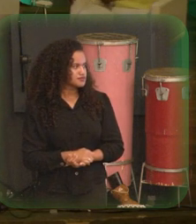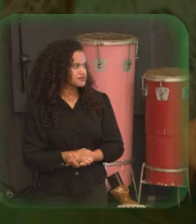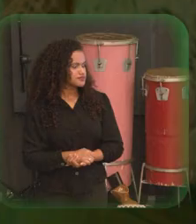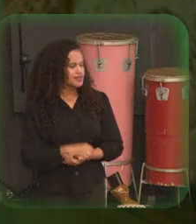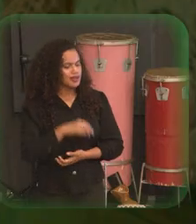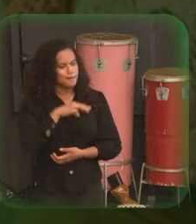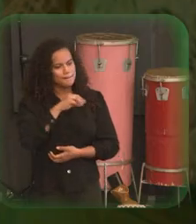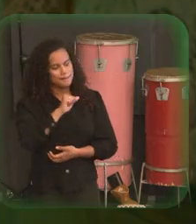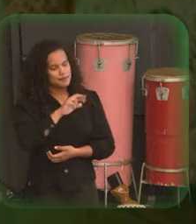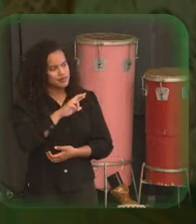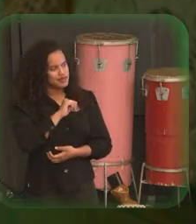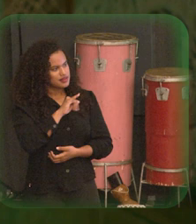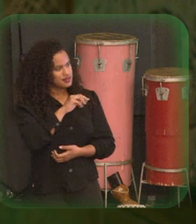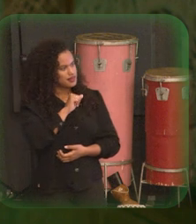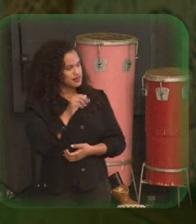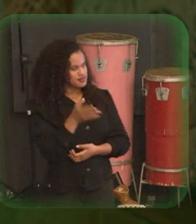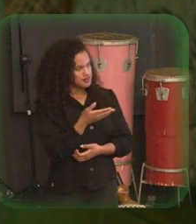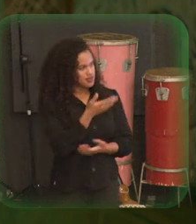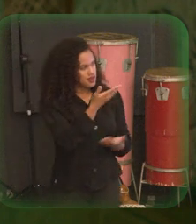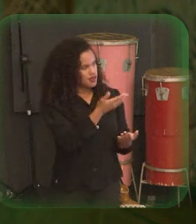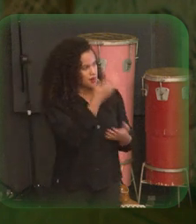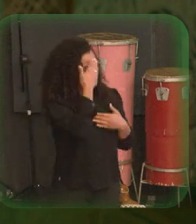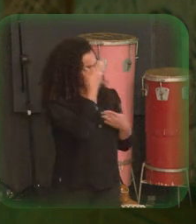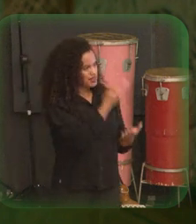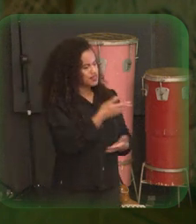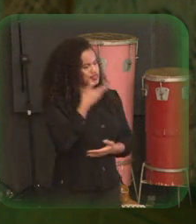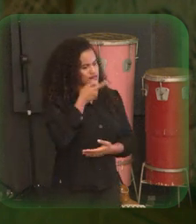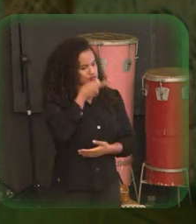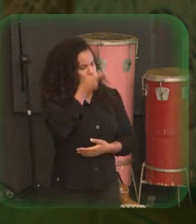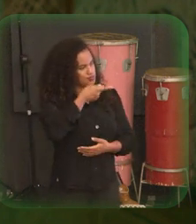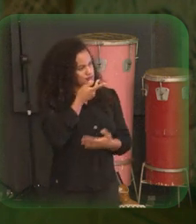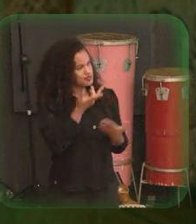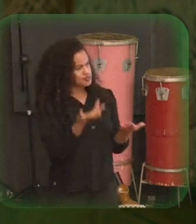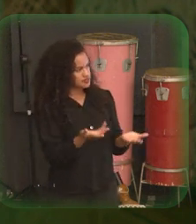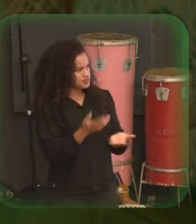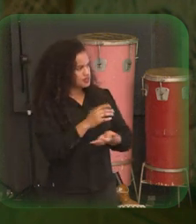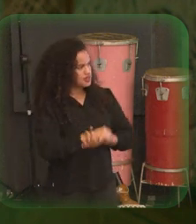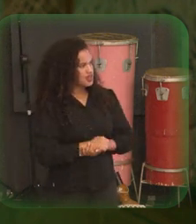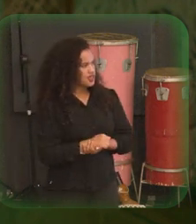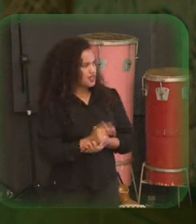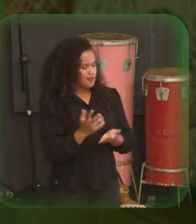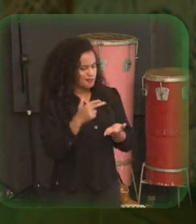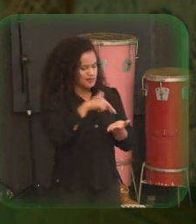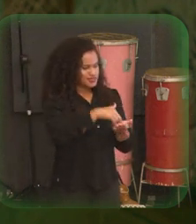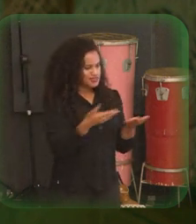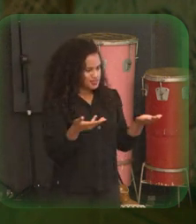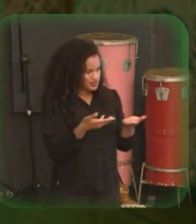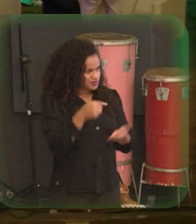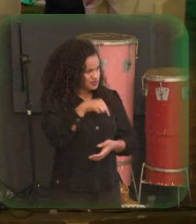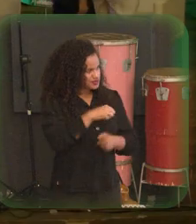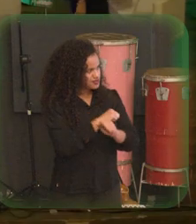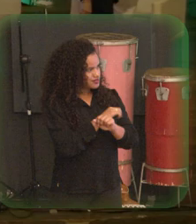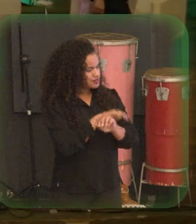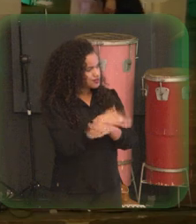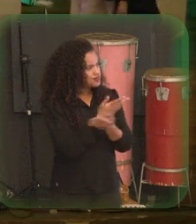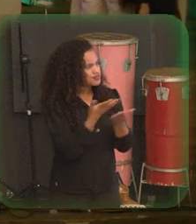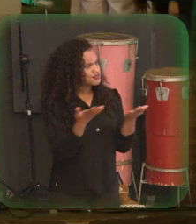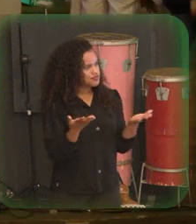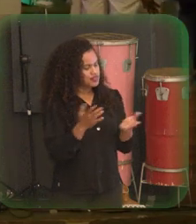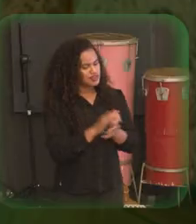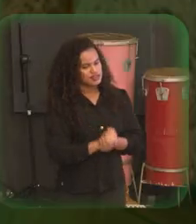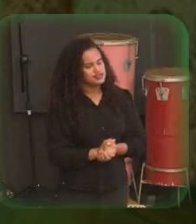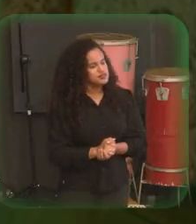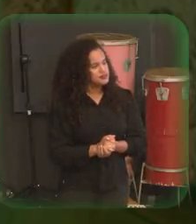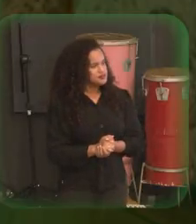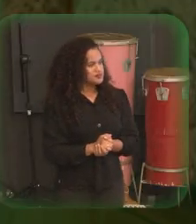Mariana Mello, somos gratos por suas palavras, a sua presença neste evento. E como despedida, solicitamos